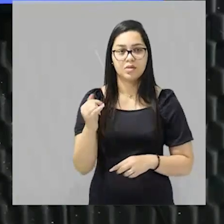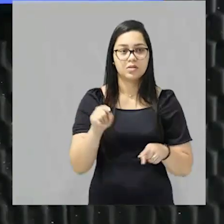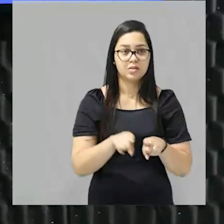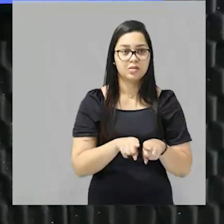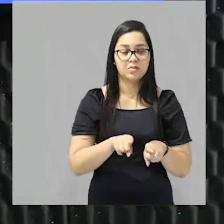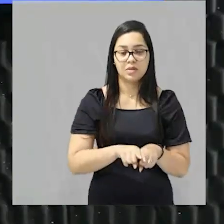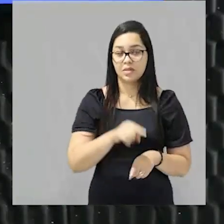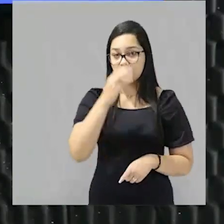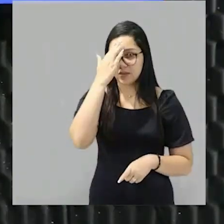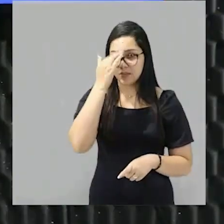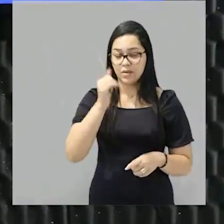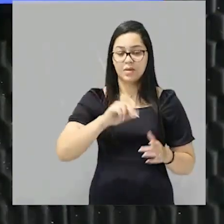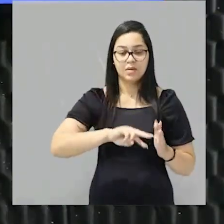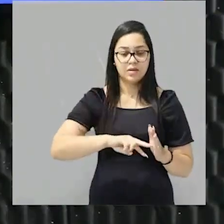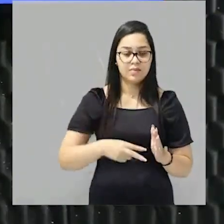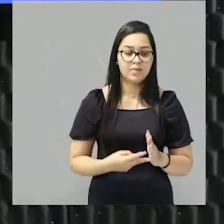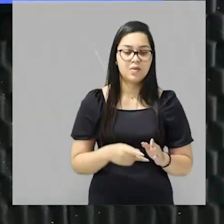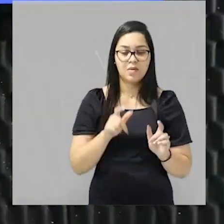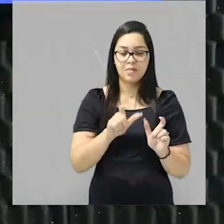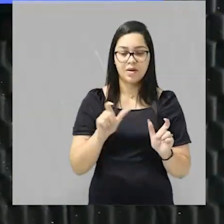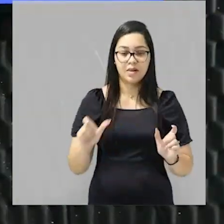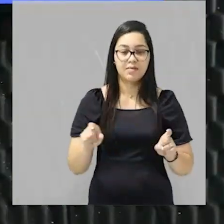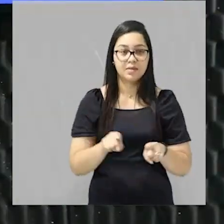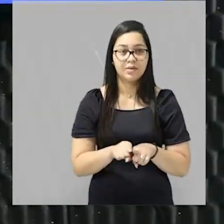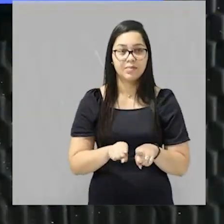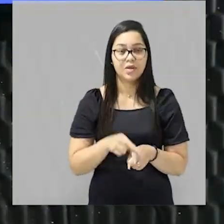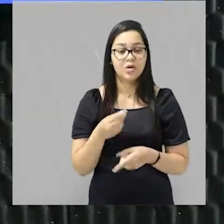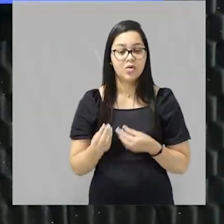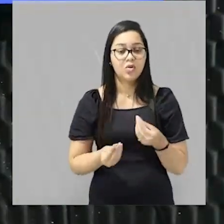viáveis, né? De forma viável, de forma